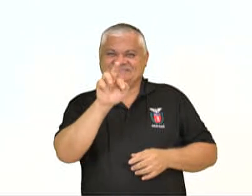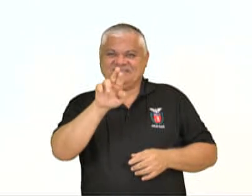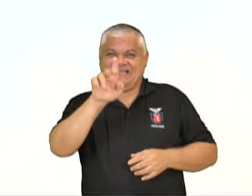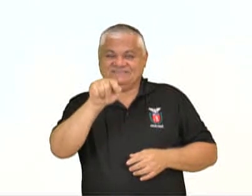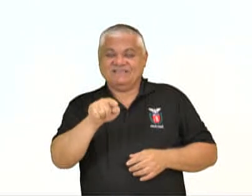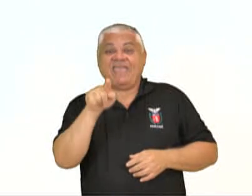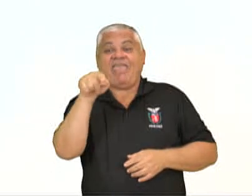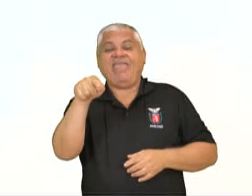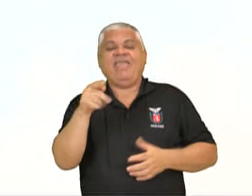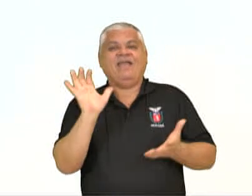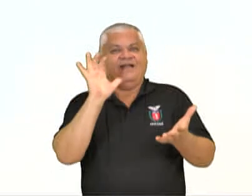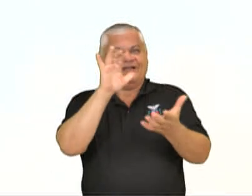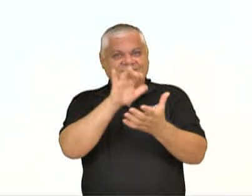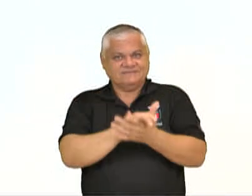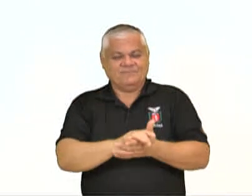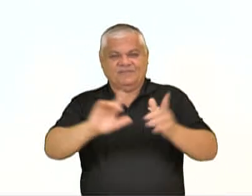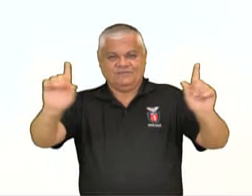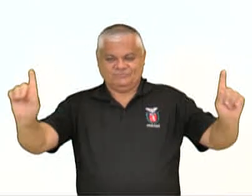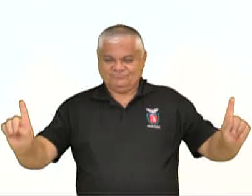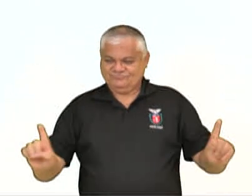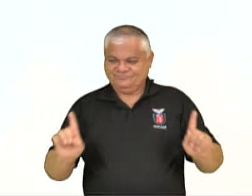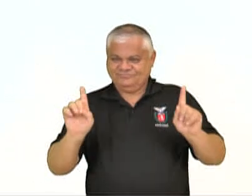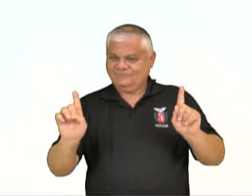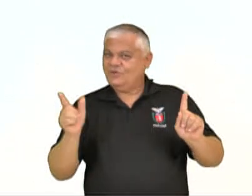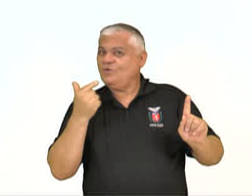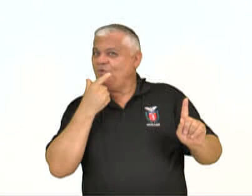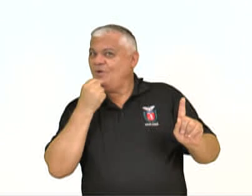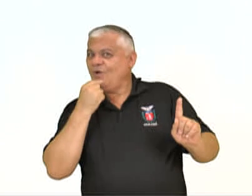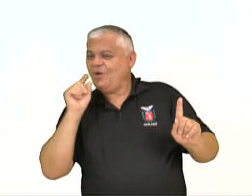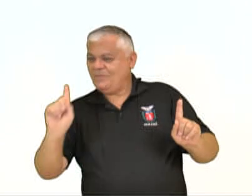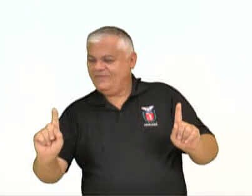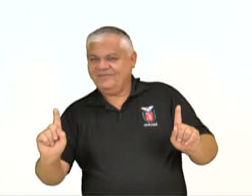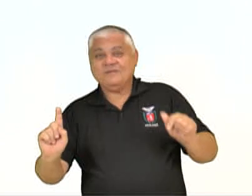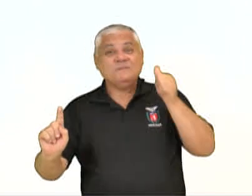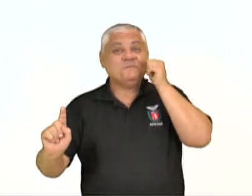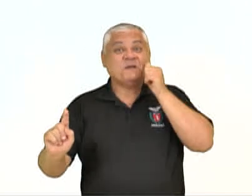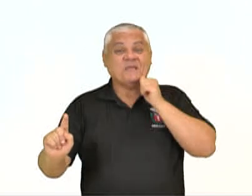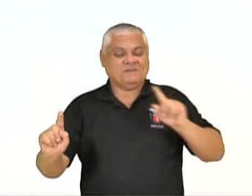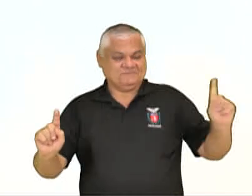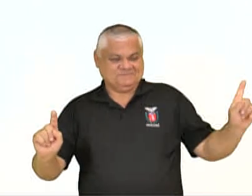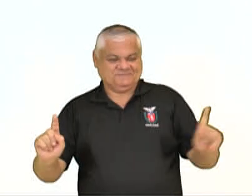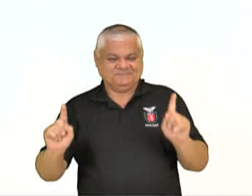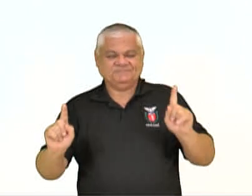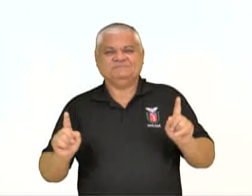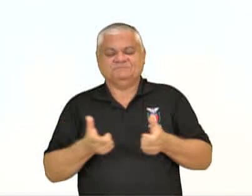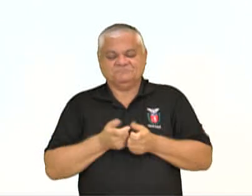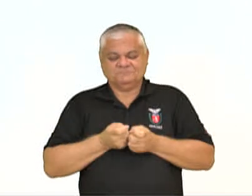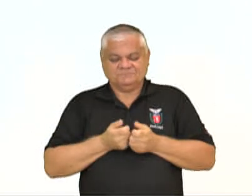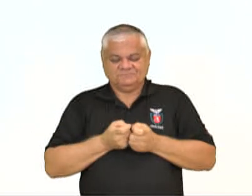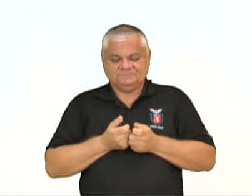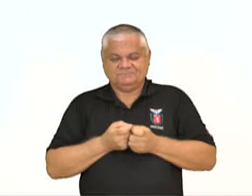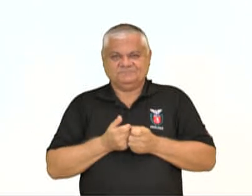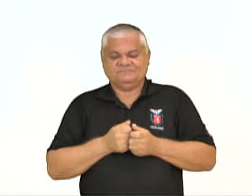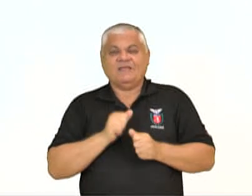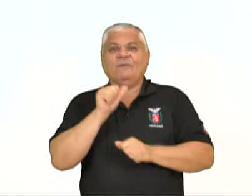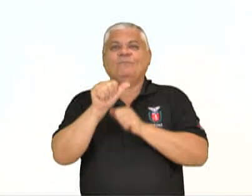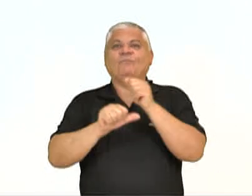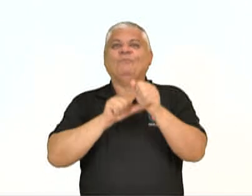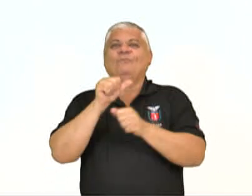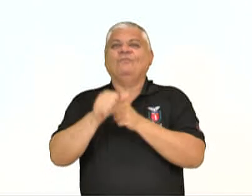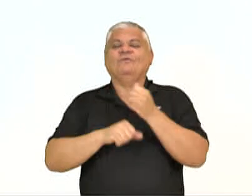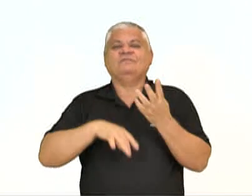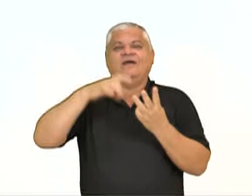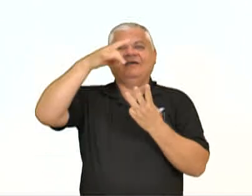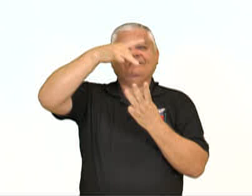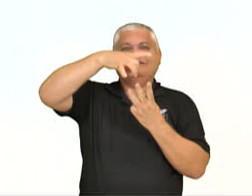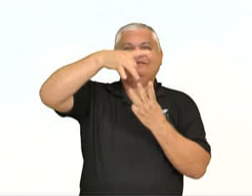de casamento, em que o casal, ainda durante a cerimônia, usa o celular para alterar a informação